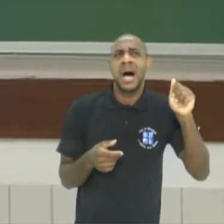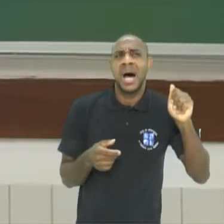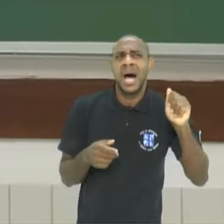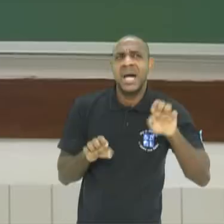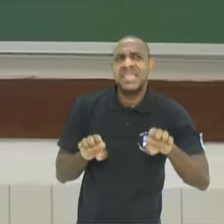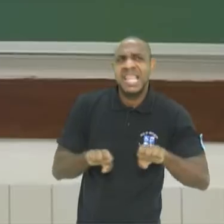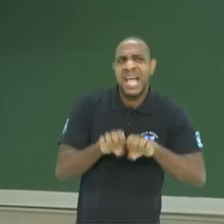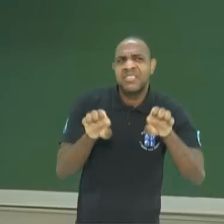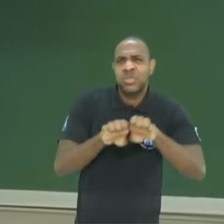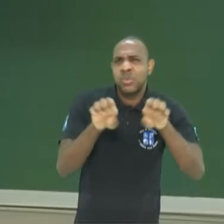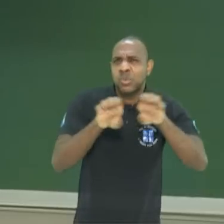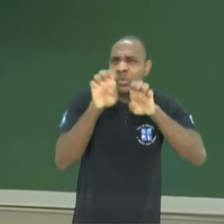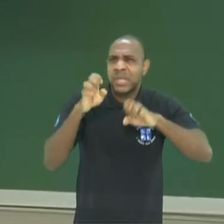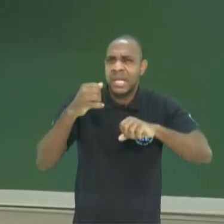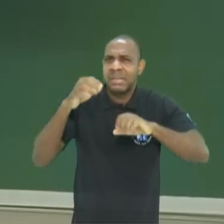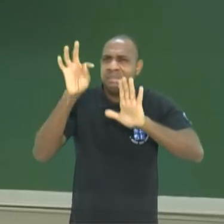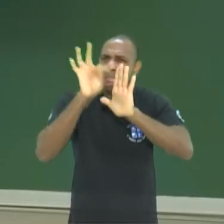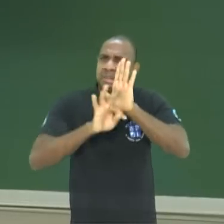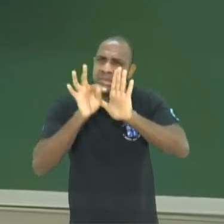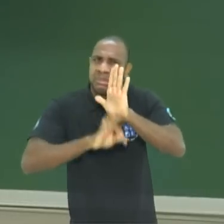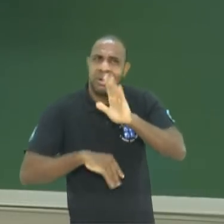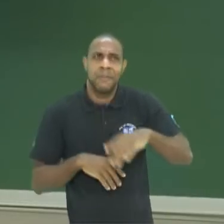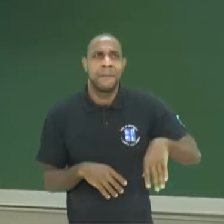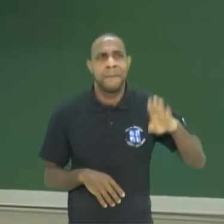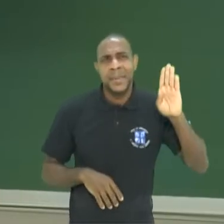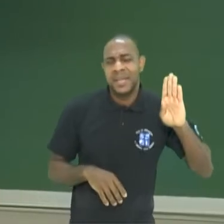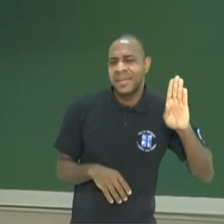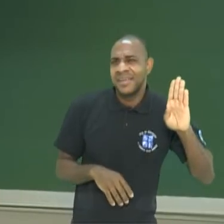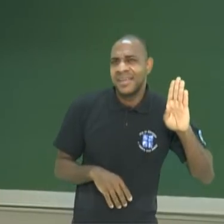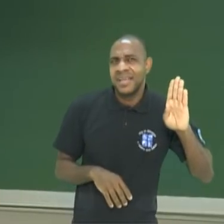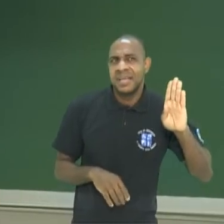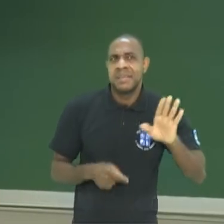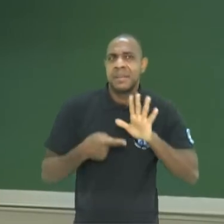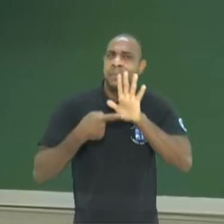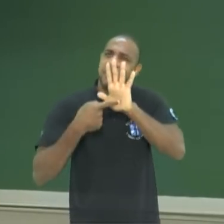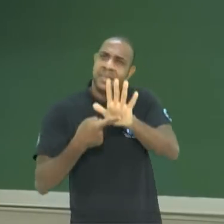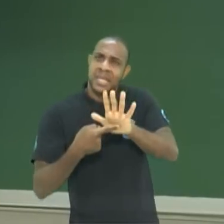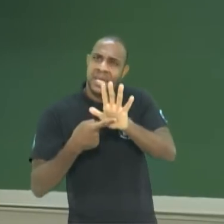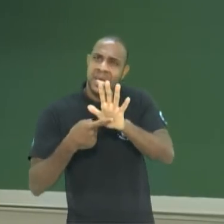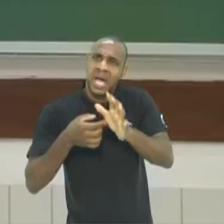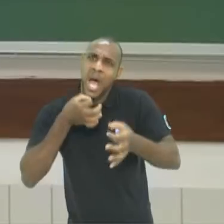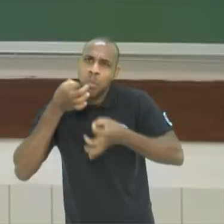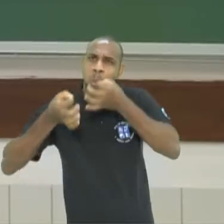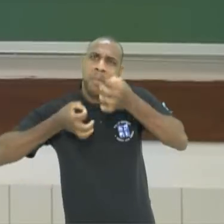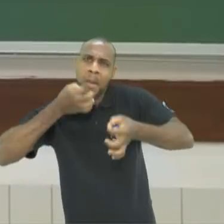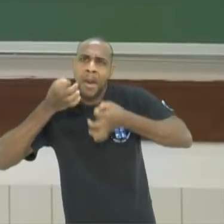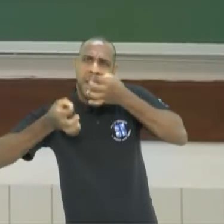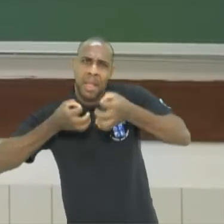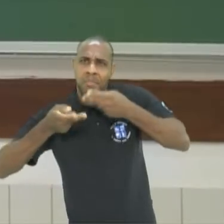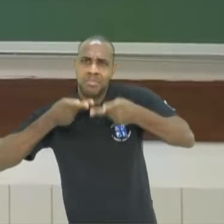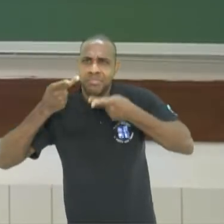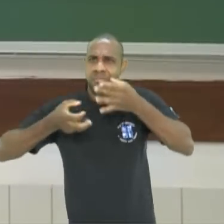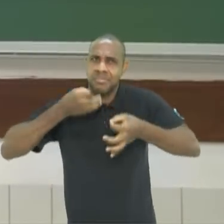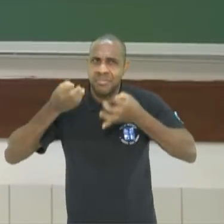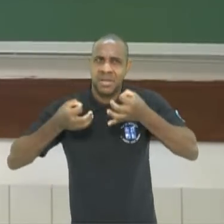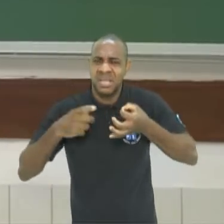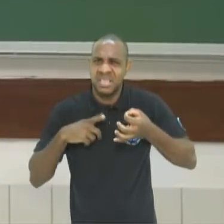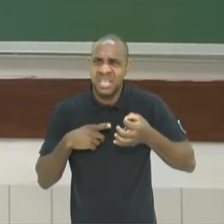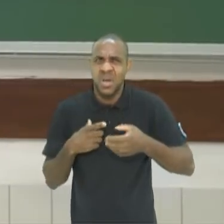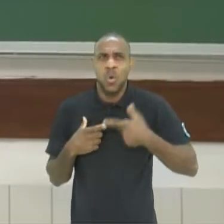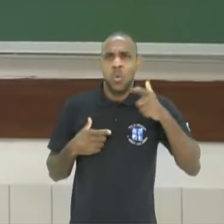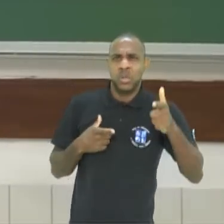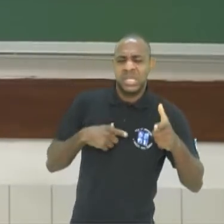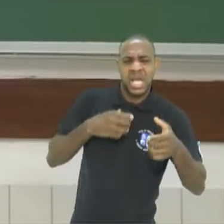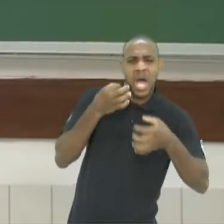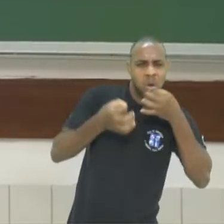textual, será que eles são diferentes na estrutura textual? Letra B, na apresentação de argumentos, será que um tem argumento? Será